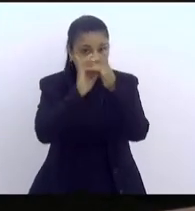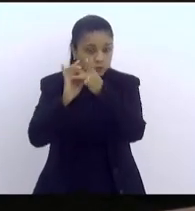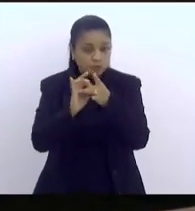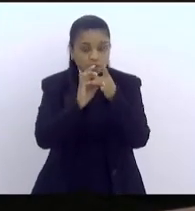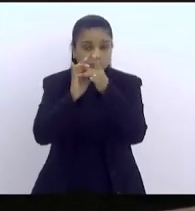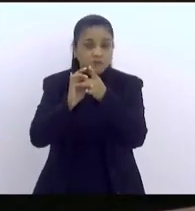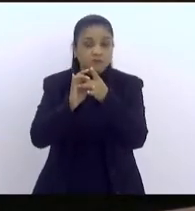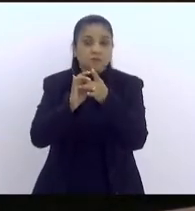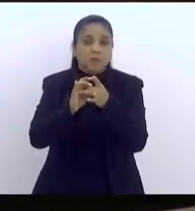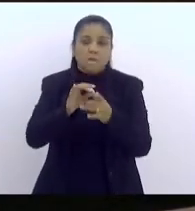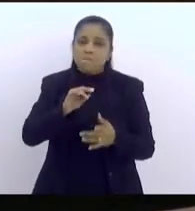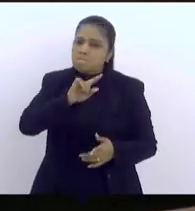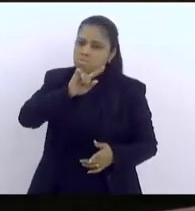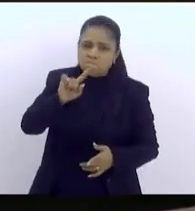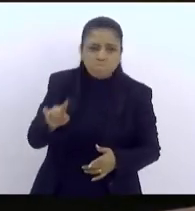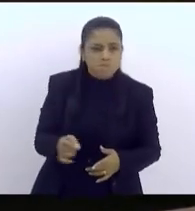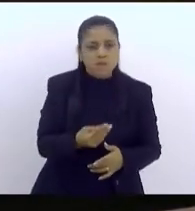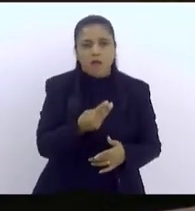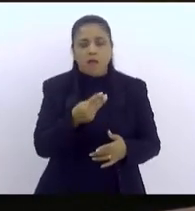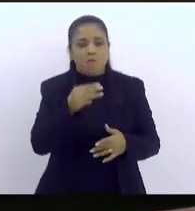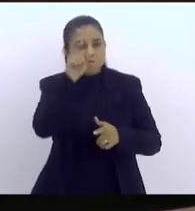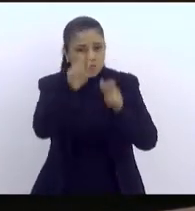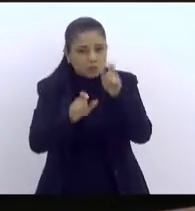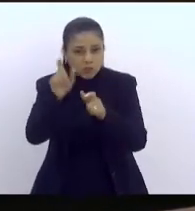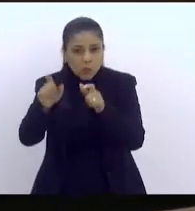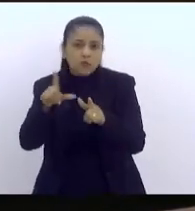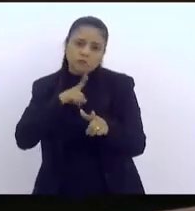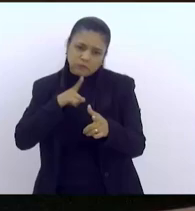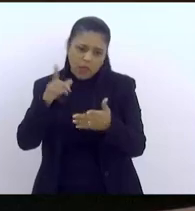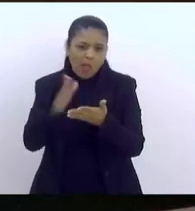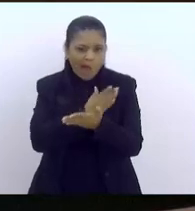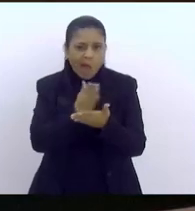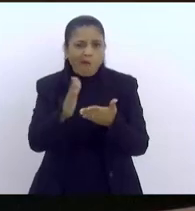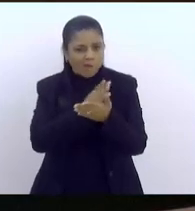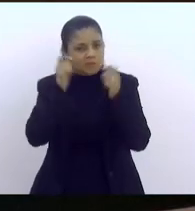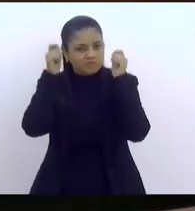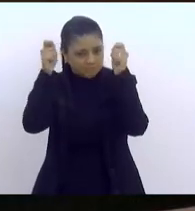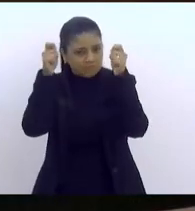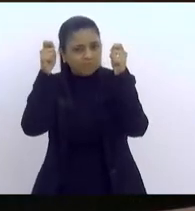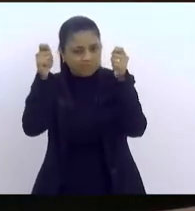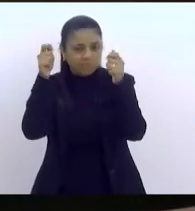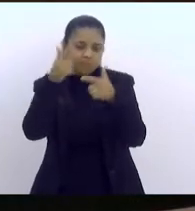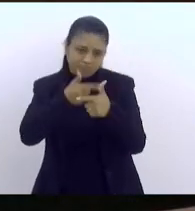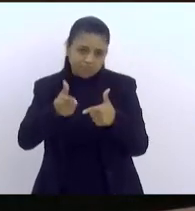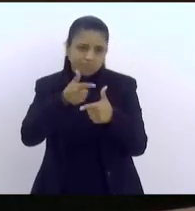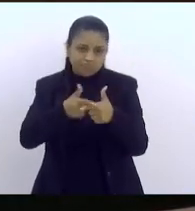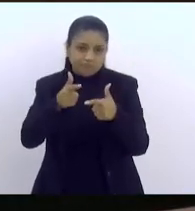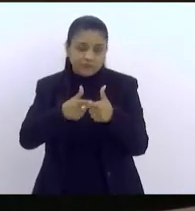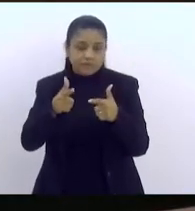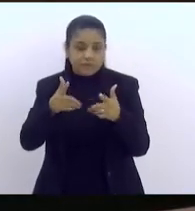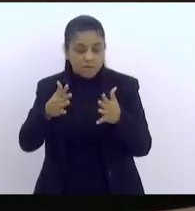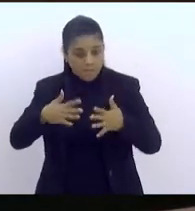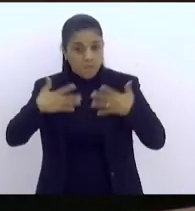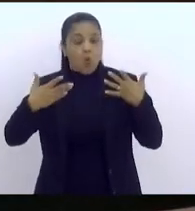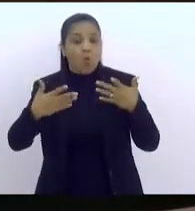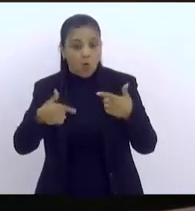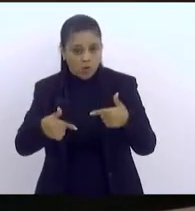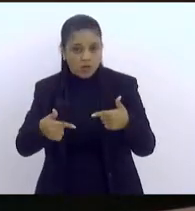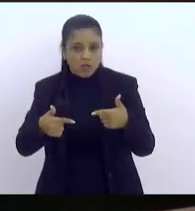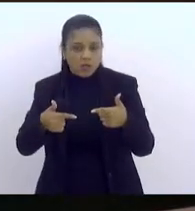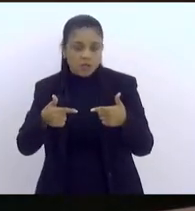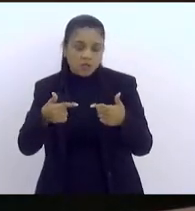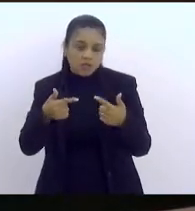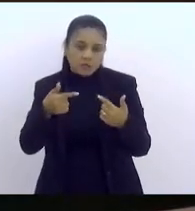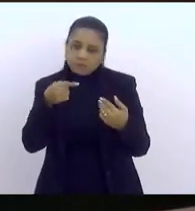de pessoas. Aí tem na manifestação algumas questões que podem chocar, podem ser indevidas, podem ser